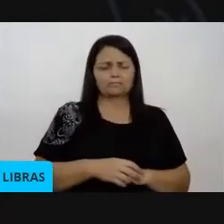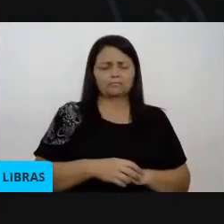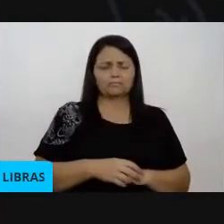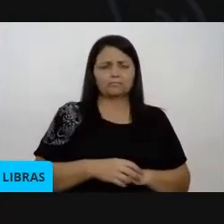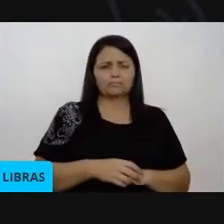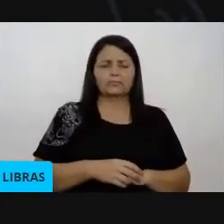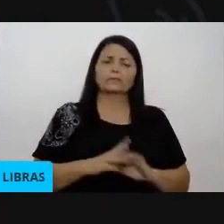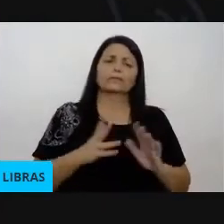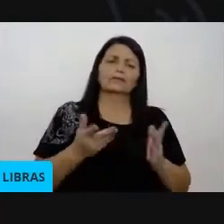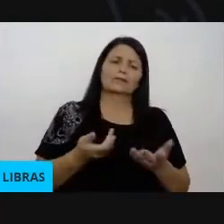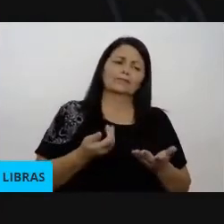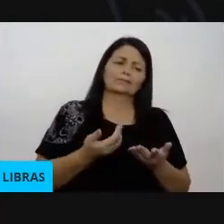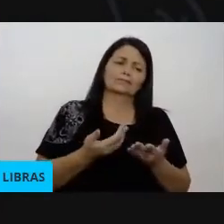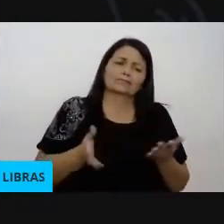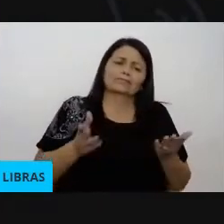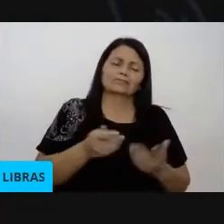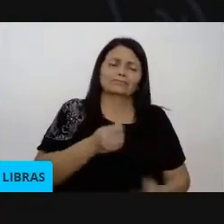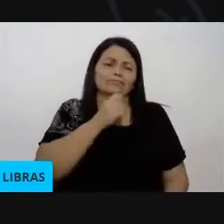Não adianta.